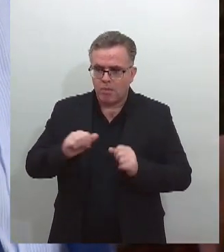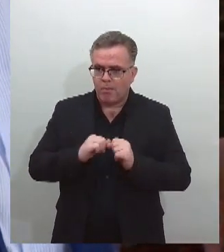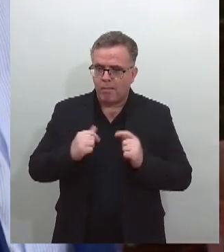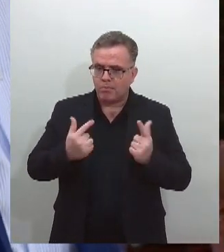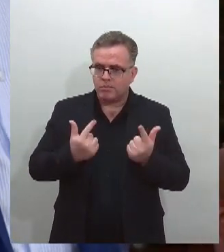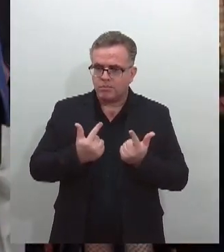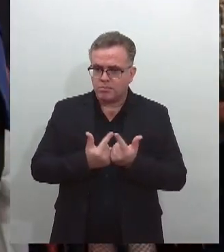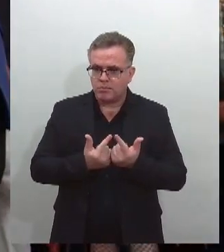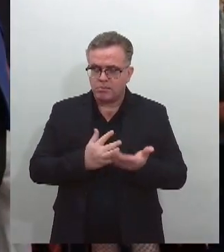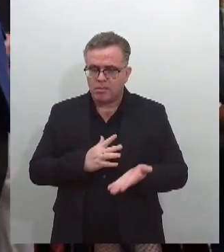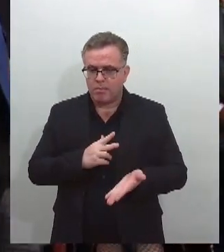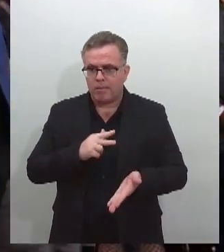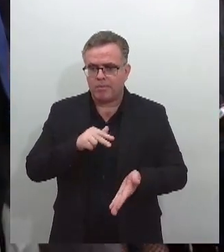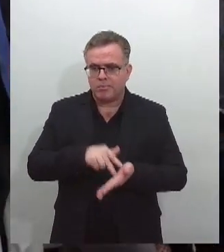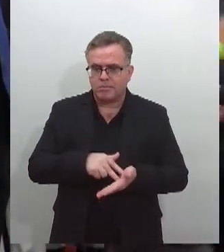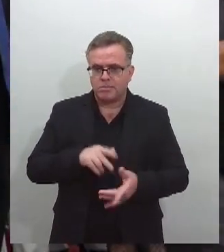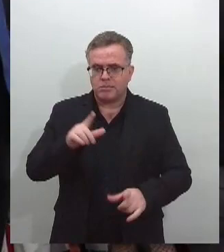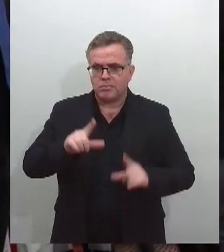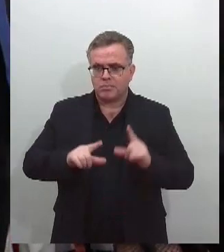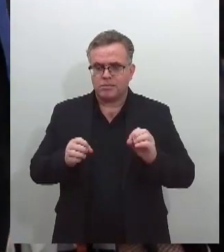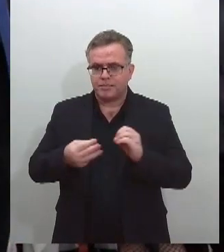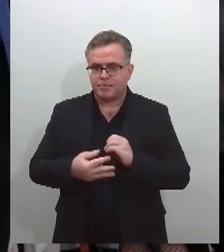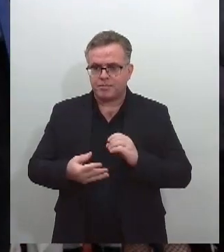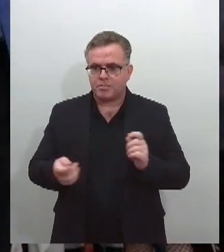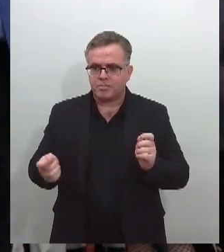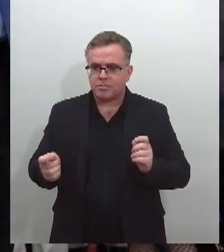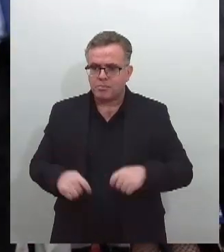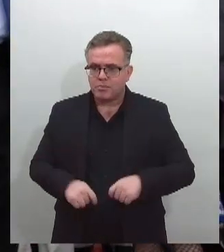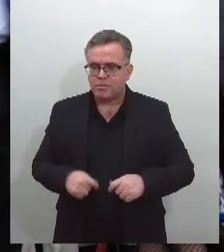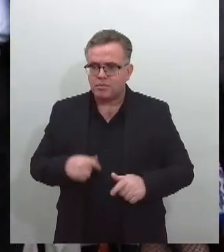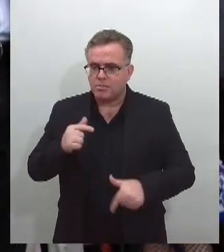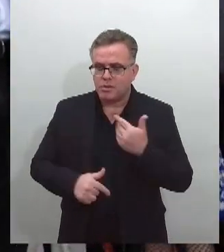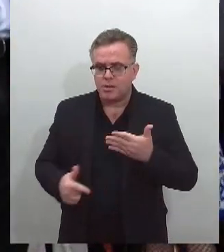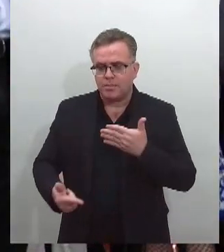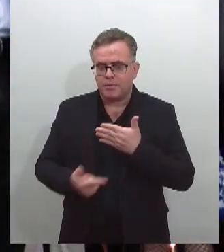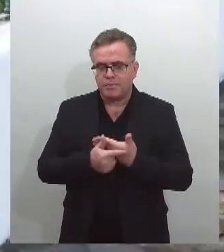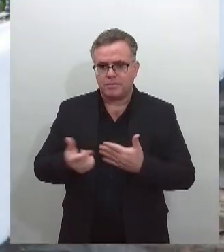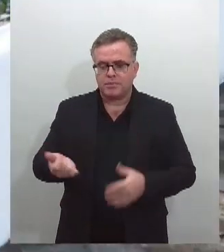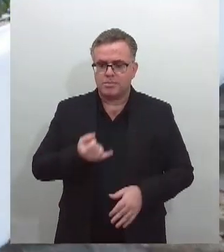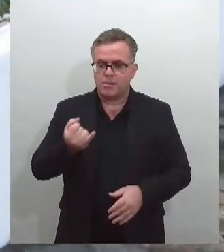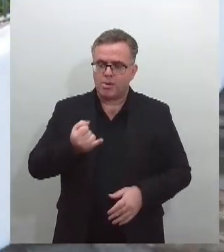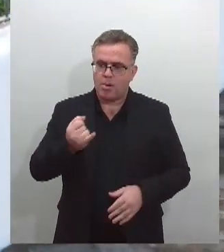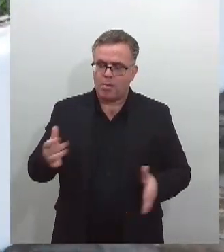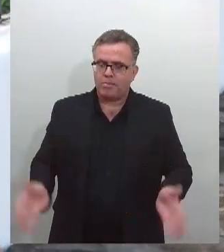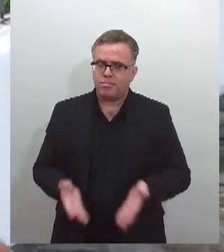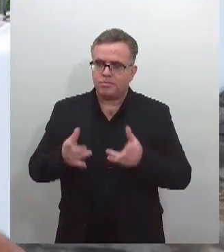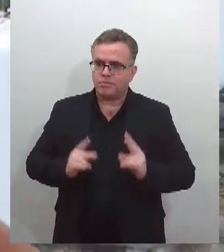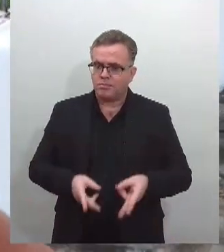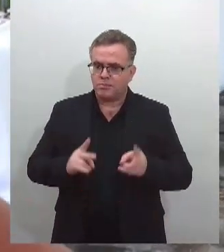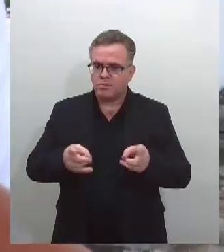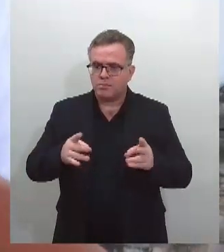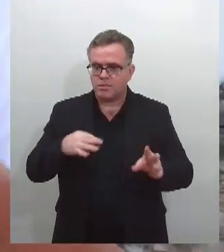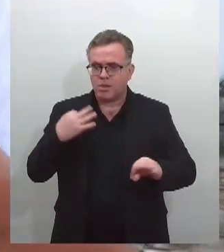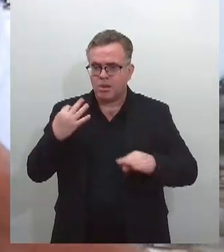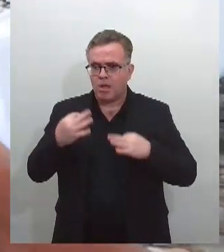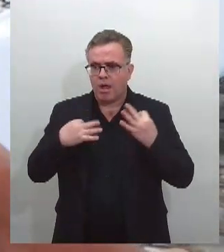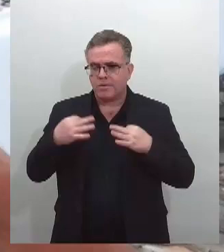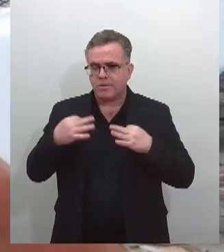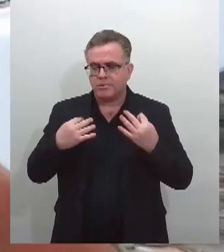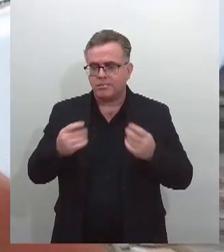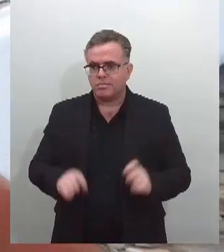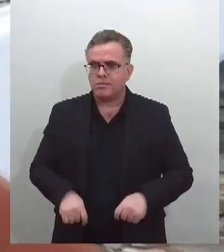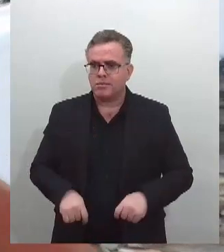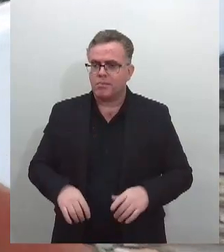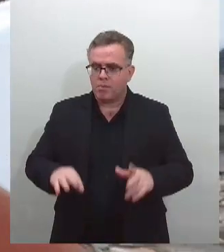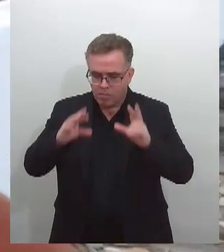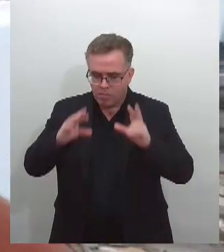Sergipe e a TV Alese têm desempenhado um papel fundamental no incentivo ao turismo. Eu, de forma muito particular, tenho um respeito muito grande